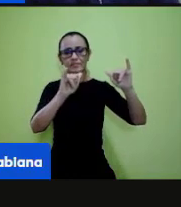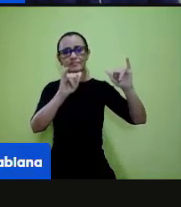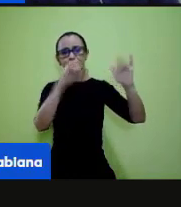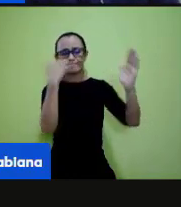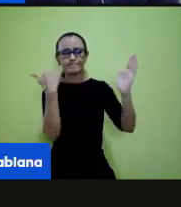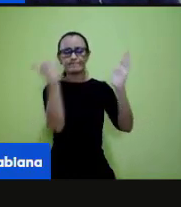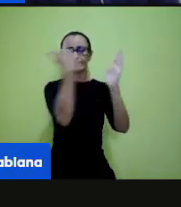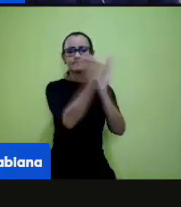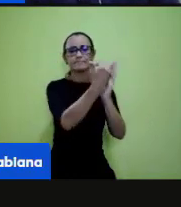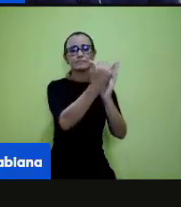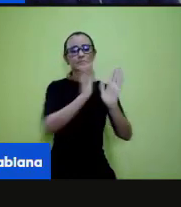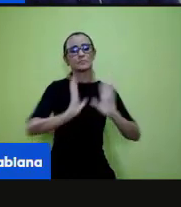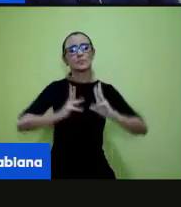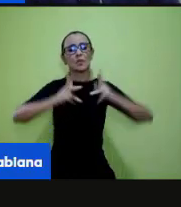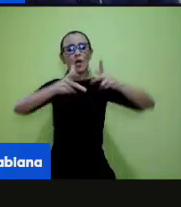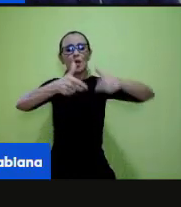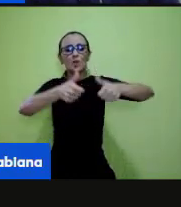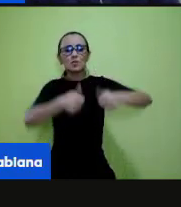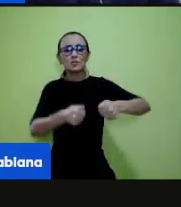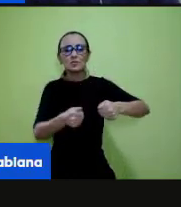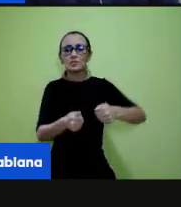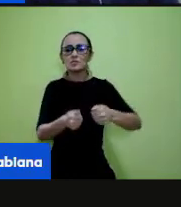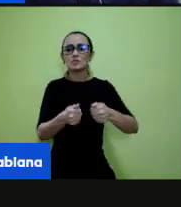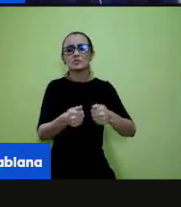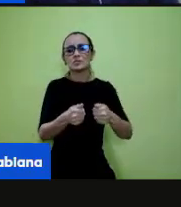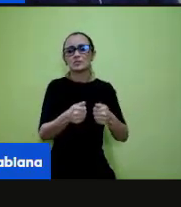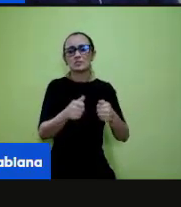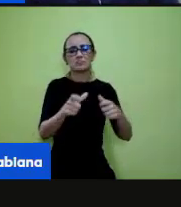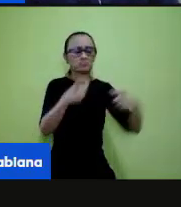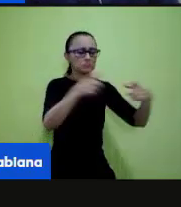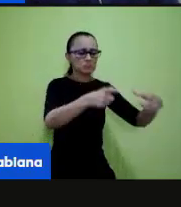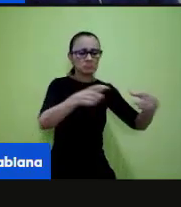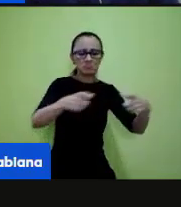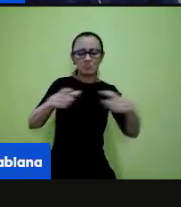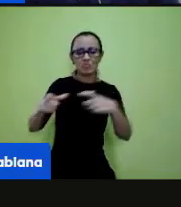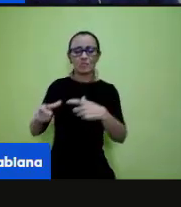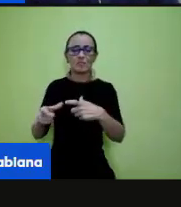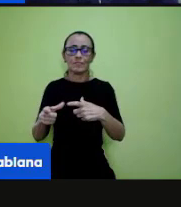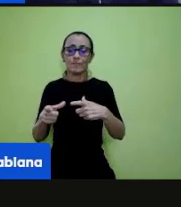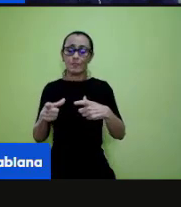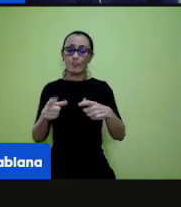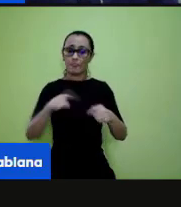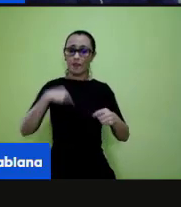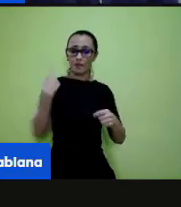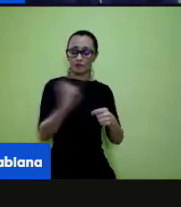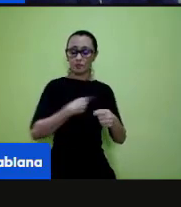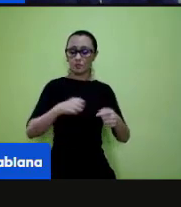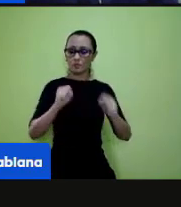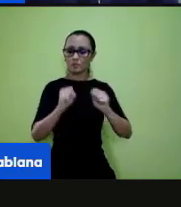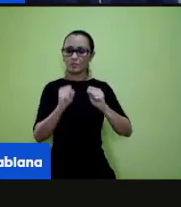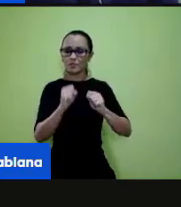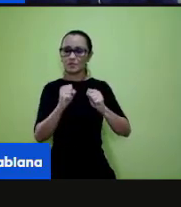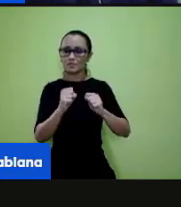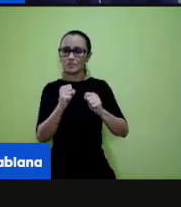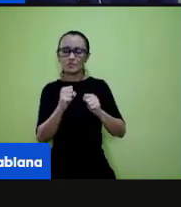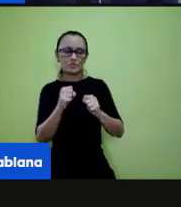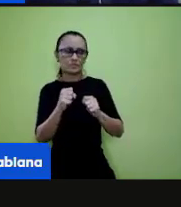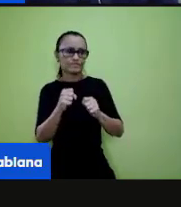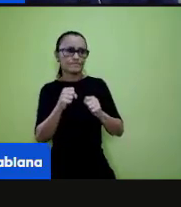destacar todos os possíveis criadouros existentes, nós vamos poder monitorar, acompanhar e nós vamos